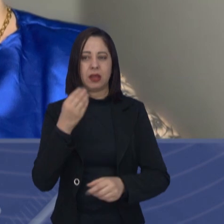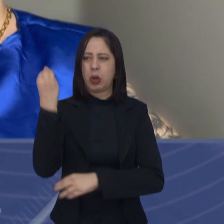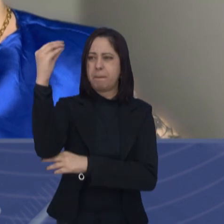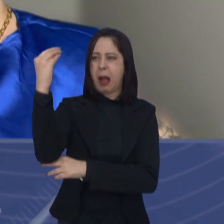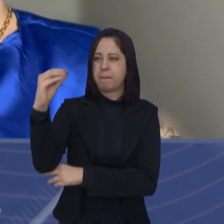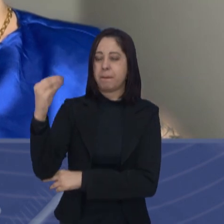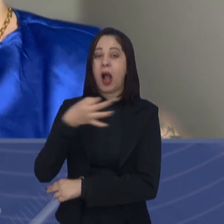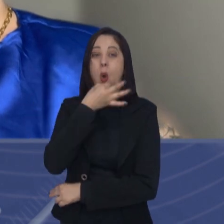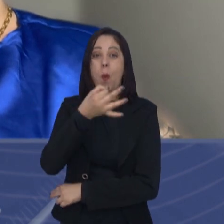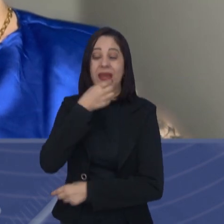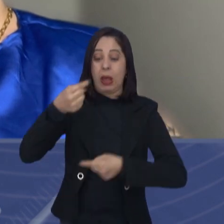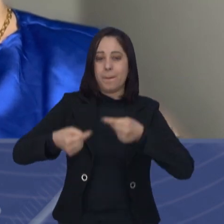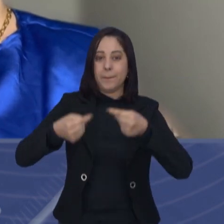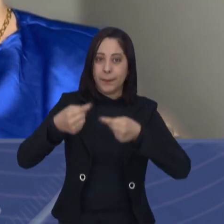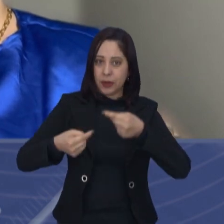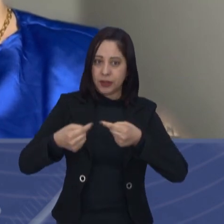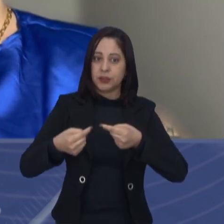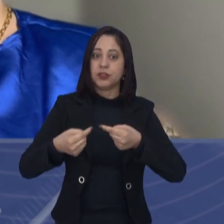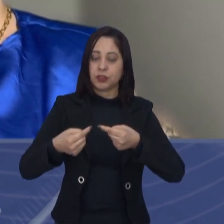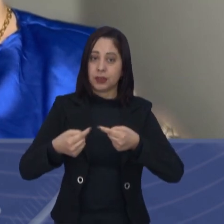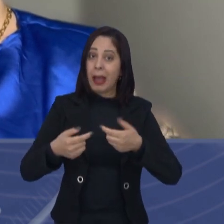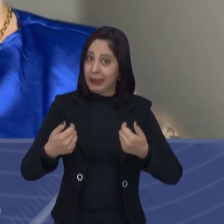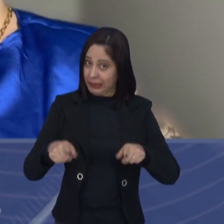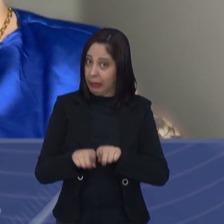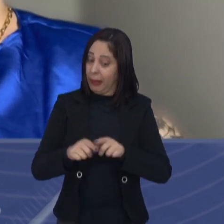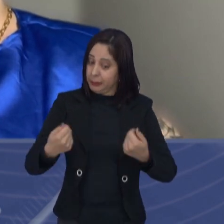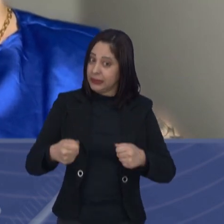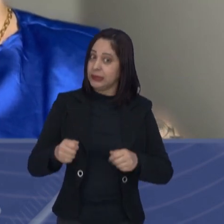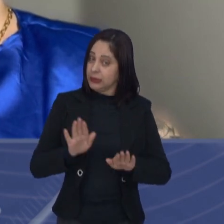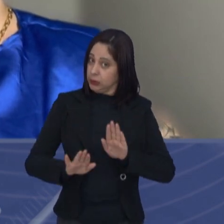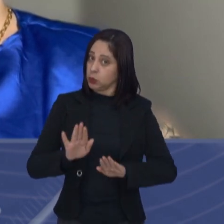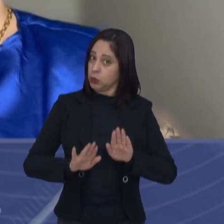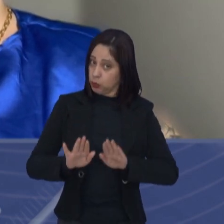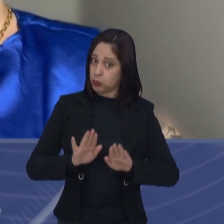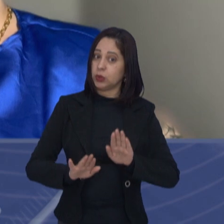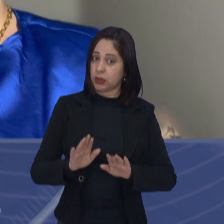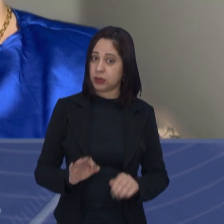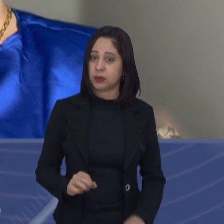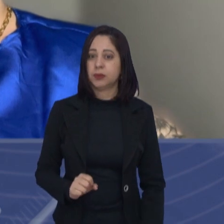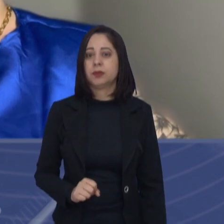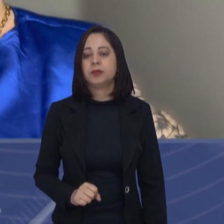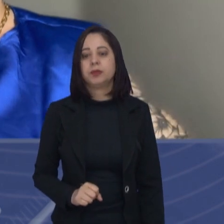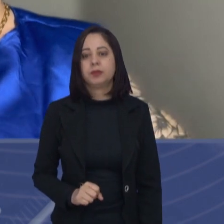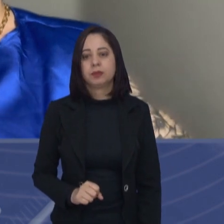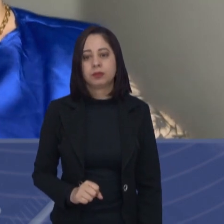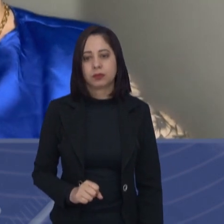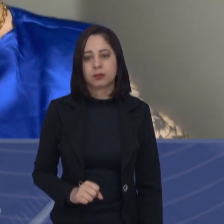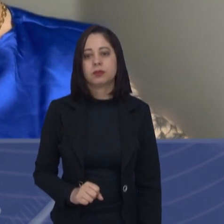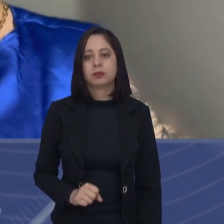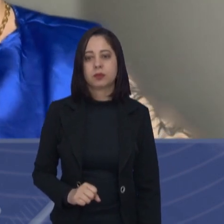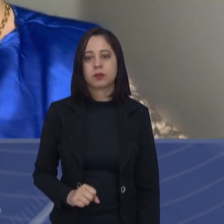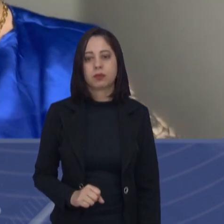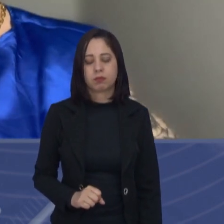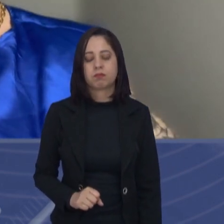muito cuidado, né? E no caso de vocês, você como assistente jurídica também pode falar um pouquinho mais sobre o assunto.